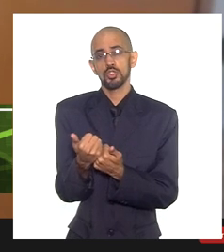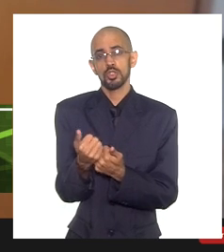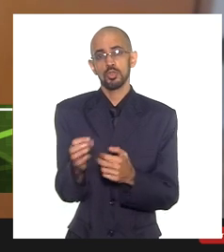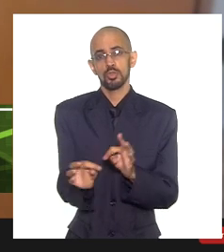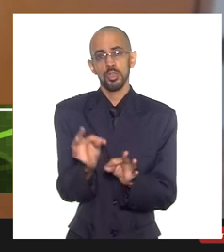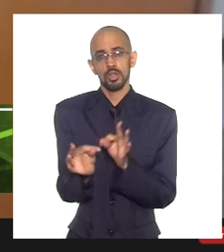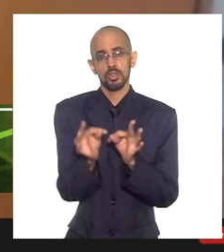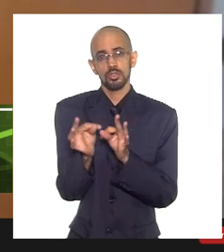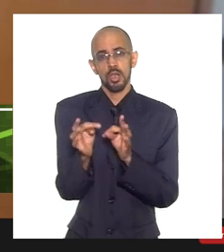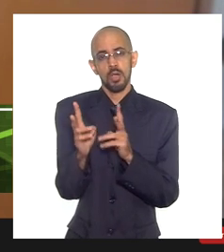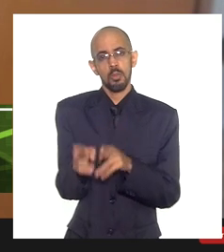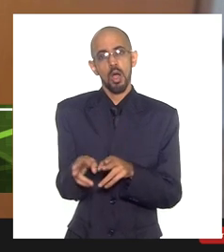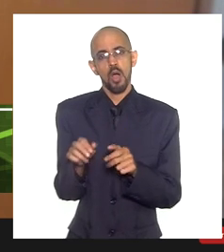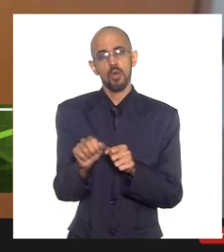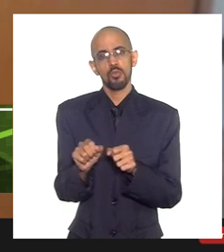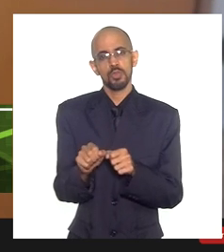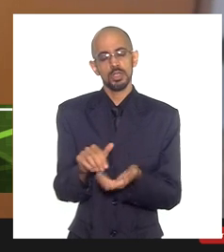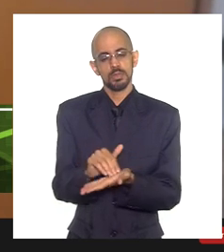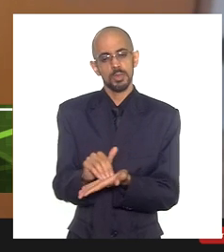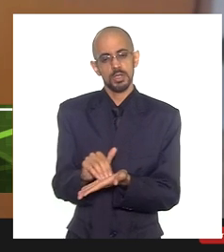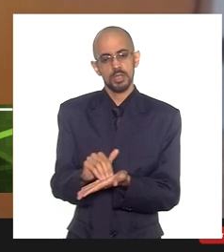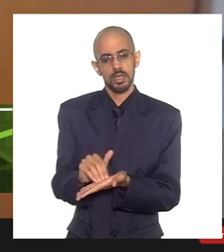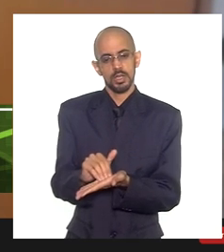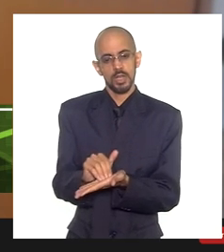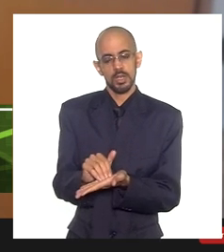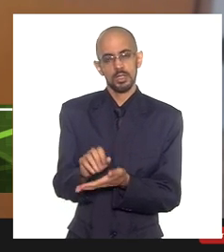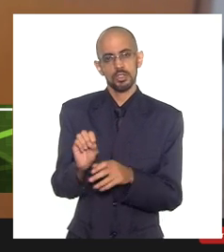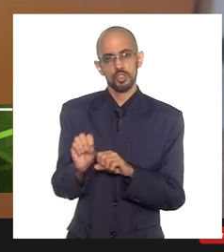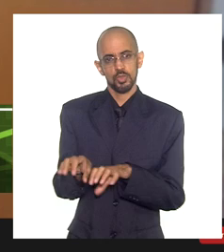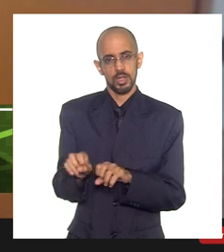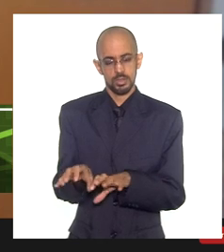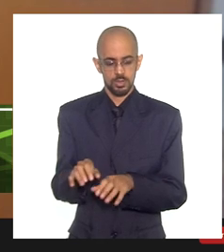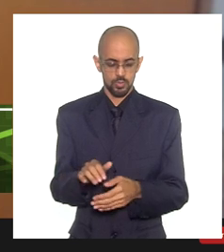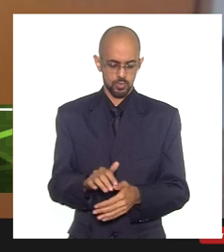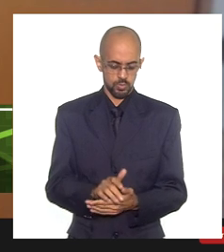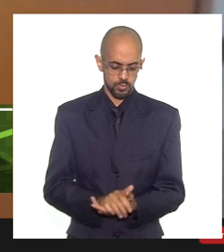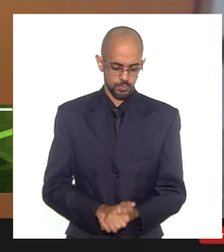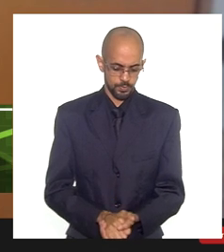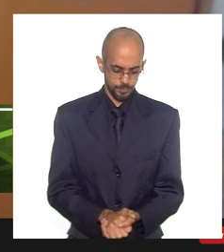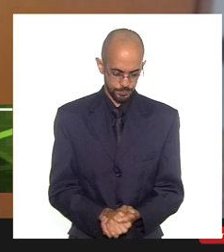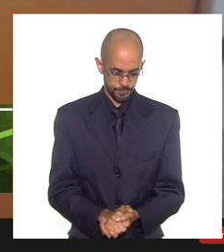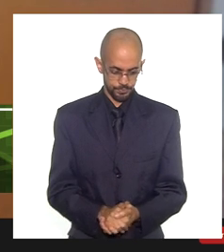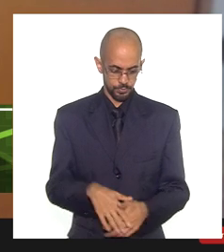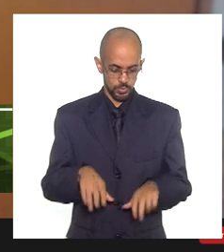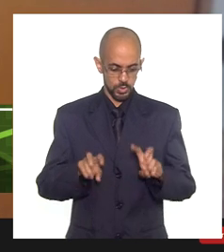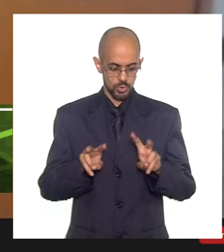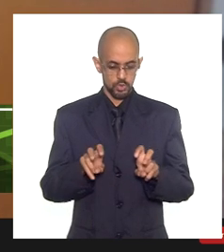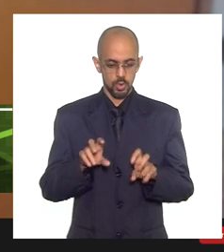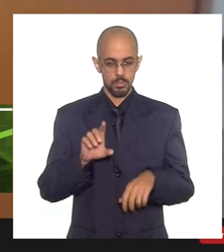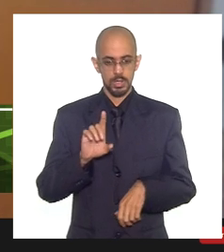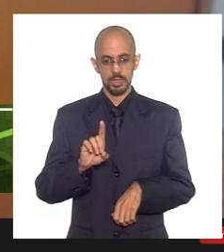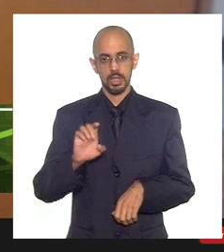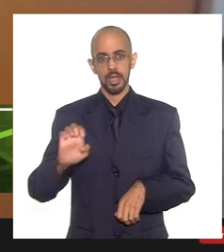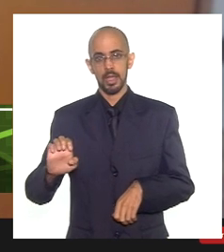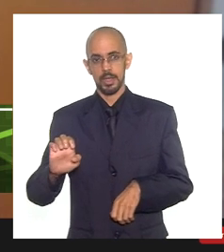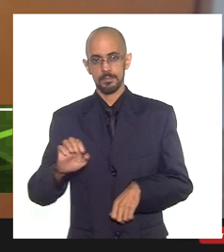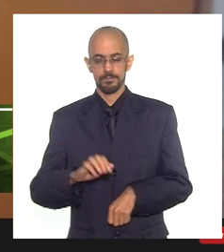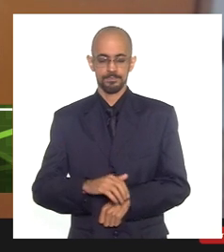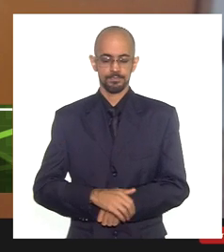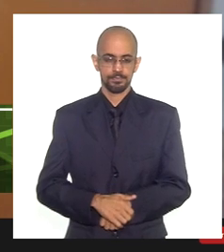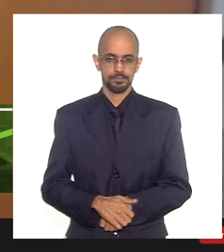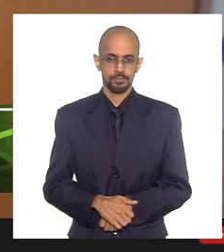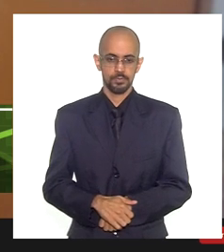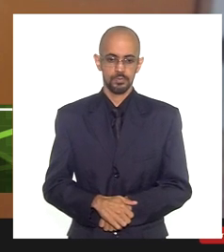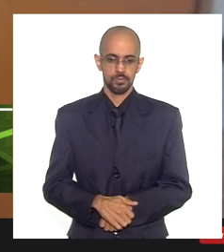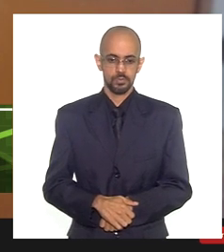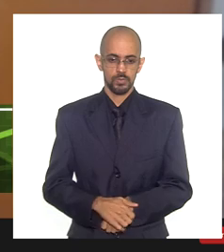foi feito pela Secretaria de Educação quanto a DE deputado Valdeck